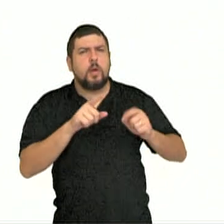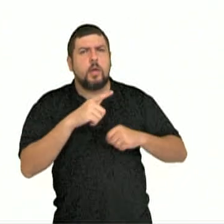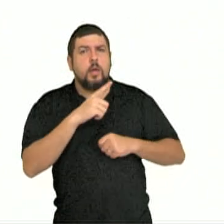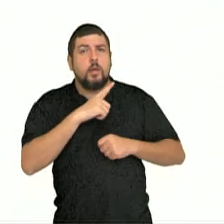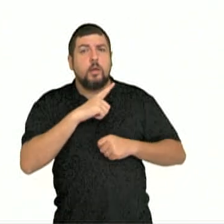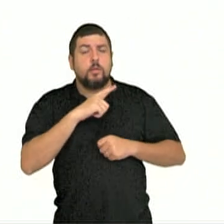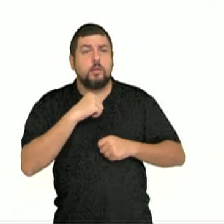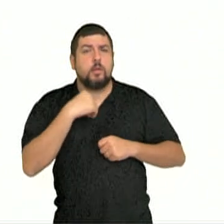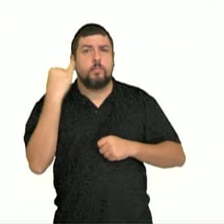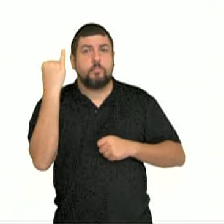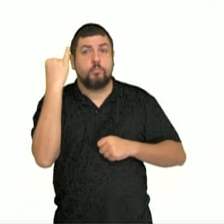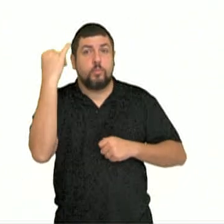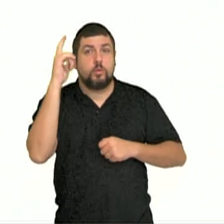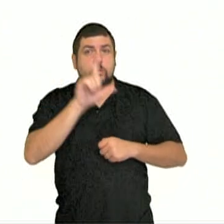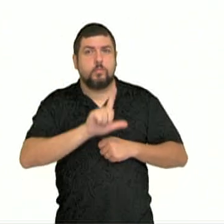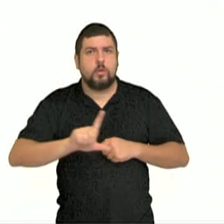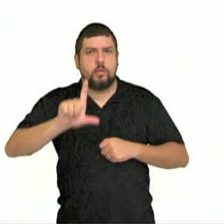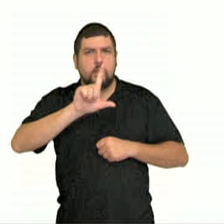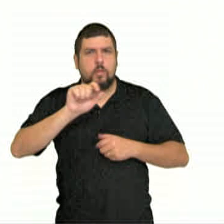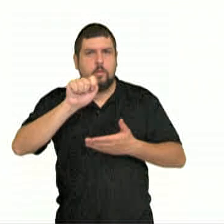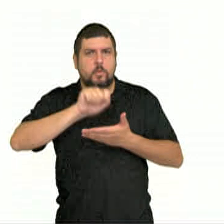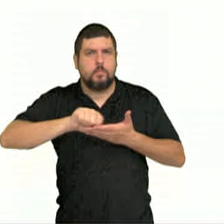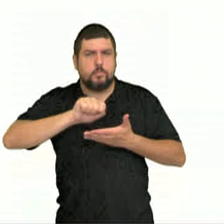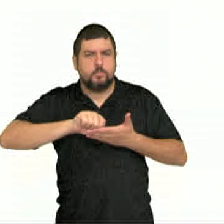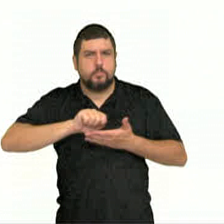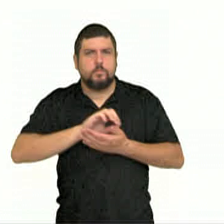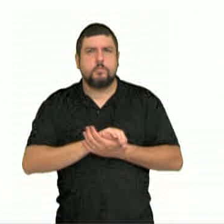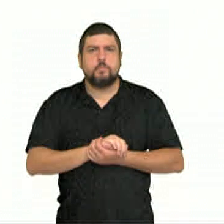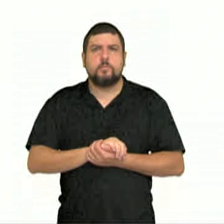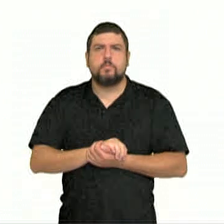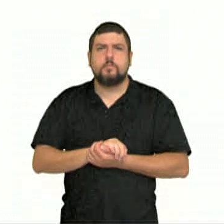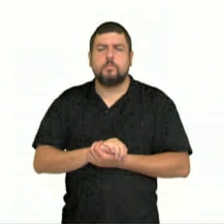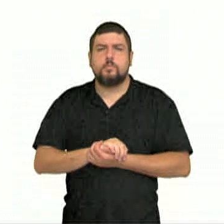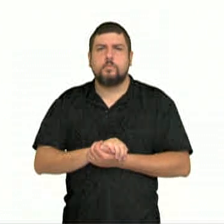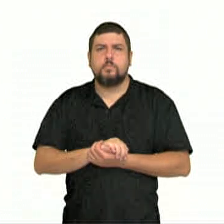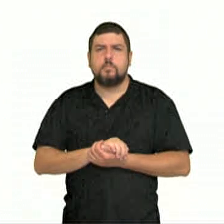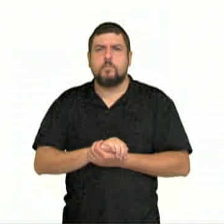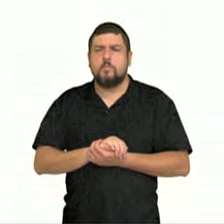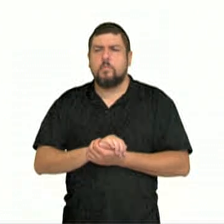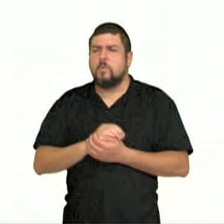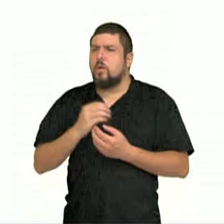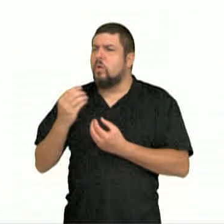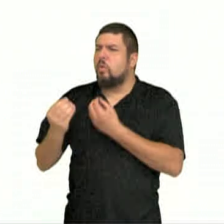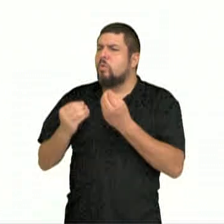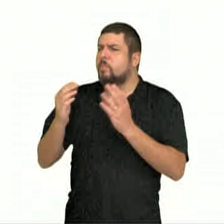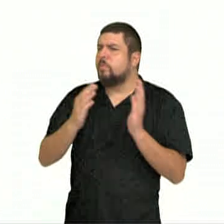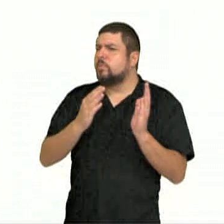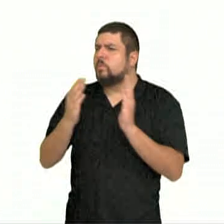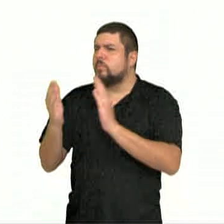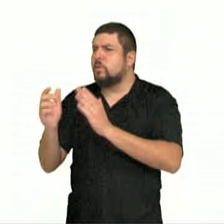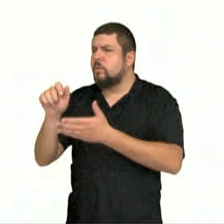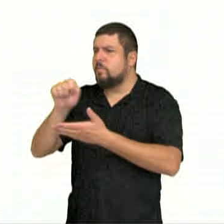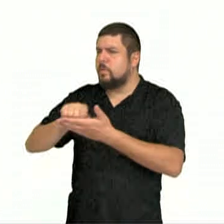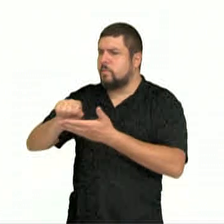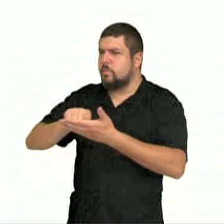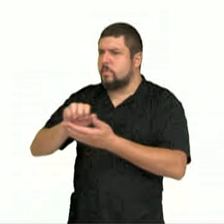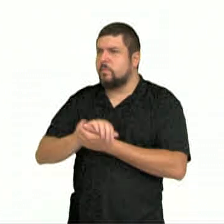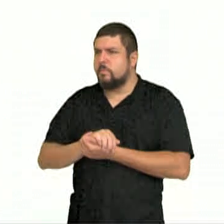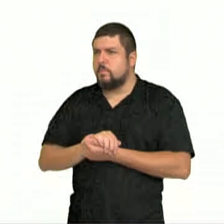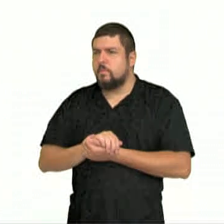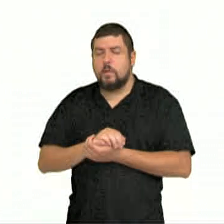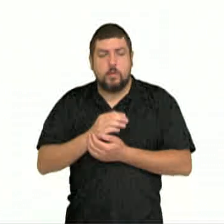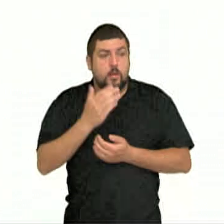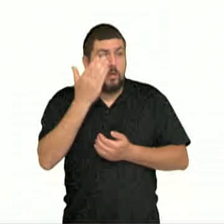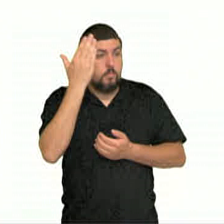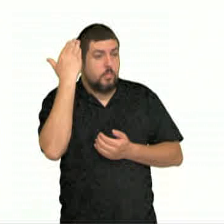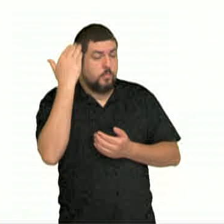literária, vai para o meu caderninho de anotações. Como é o seu processo de escrita? Havia um tempo em que meu processo de